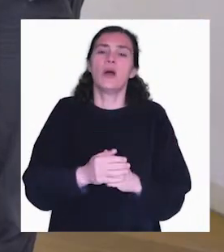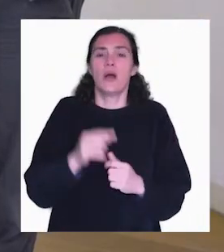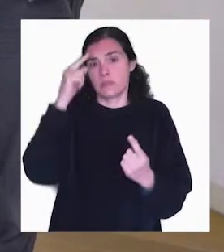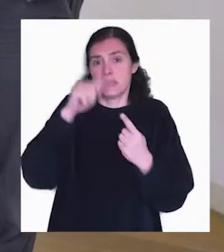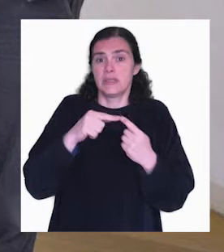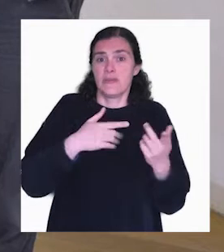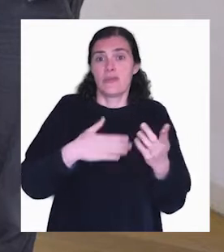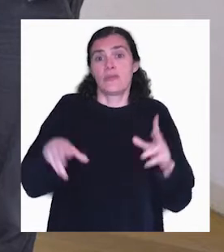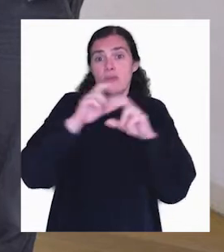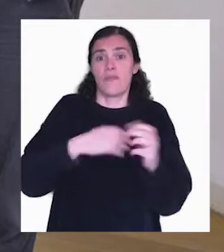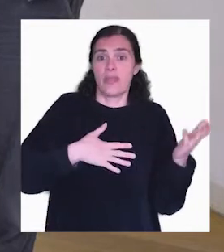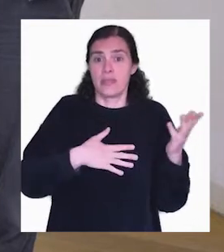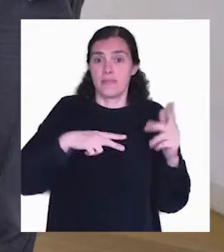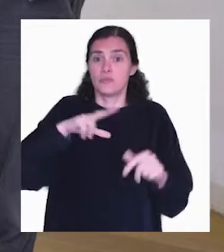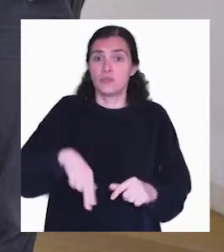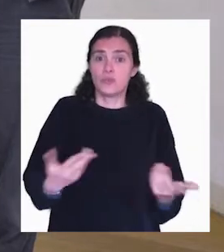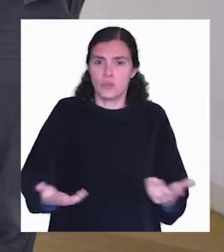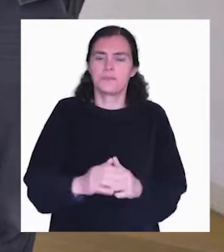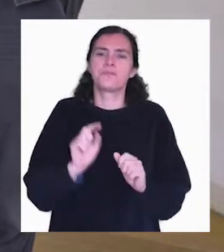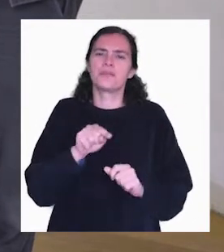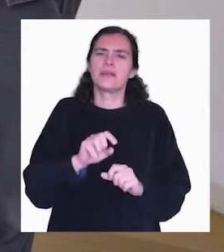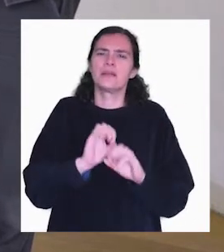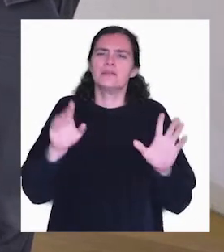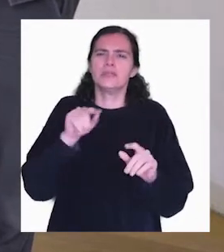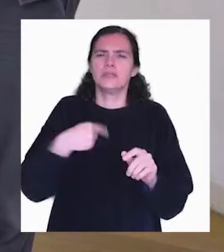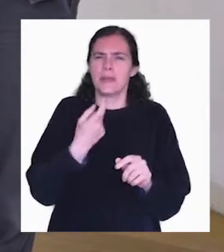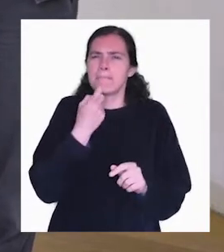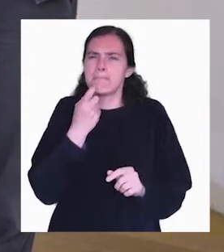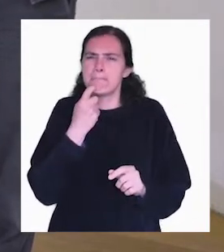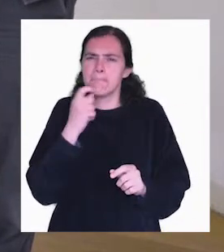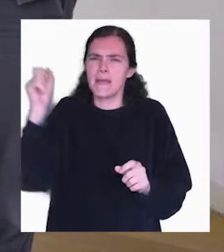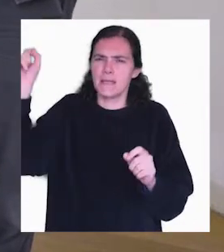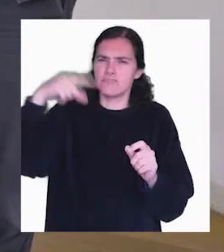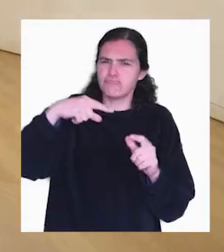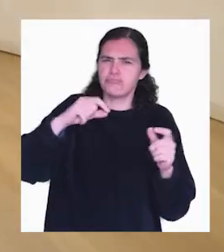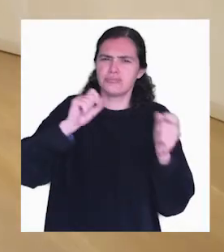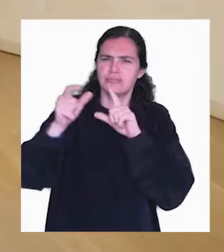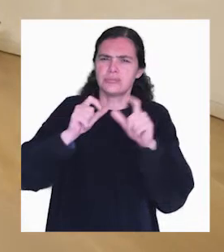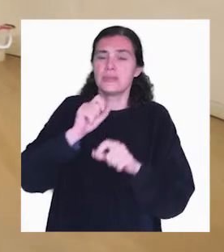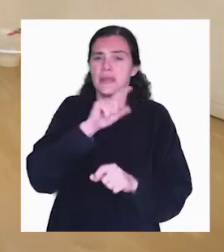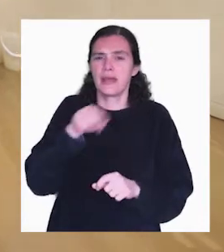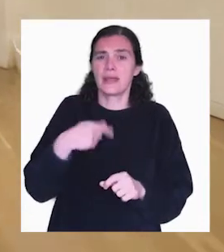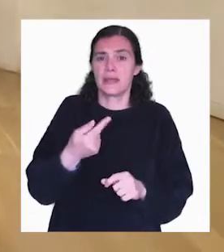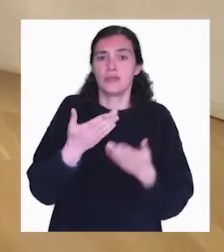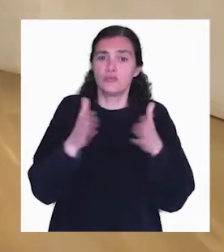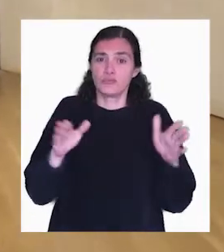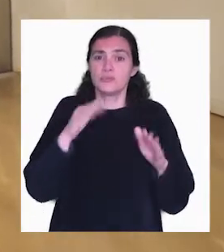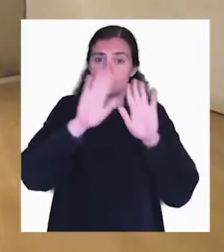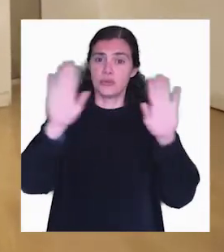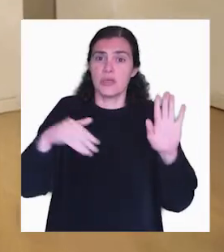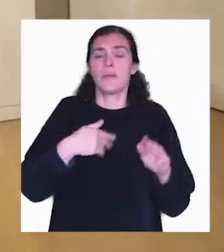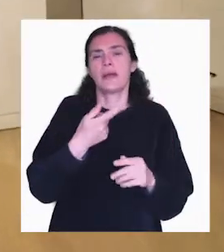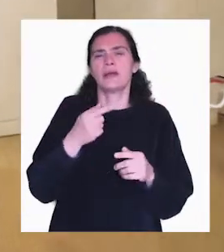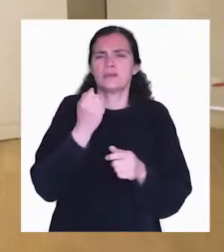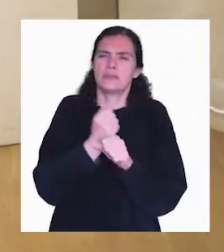dança portuguesa. E daí, por exemplo, este enorme meteorito que aqui temos na sala e com que abre esta exposição. Que é uma peça da Nádia